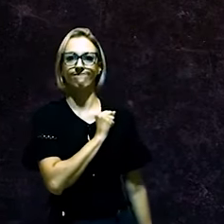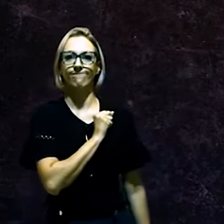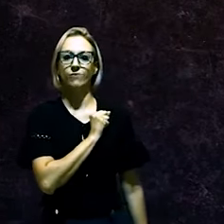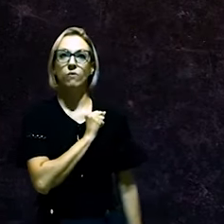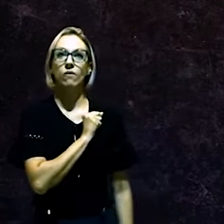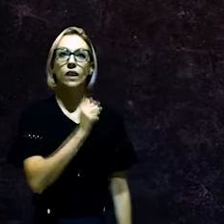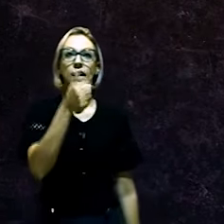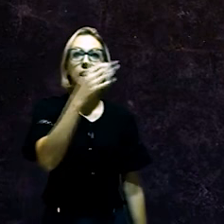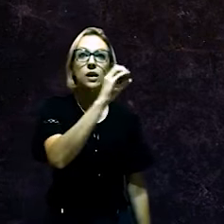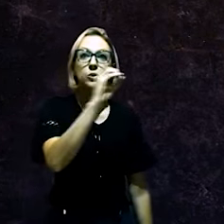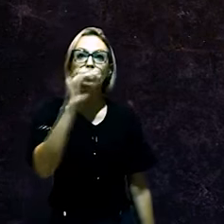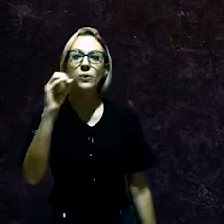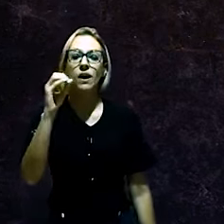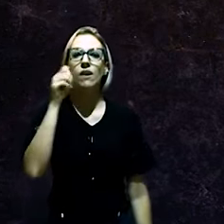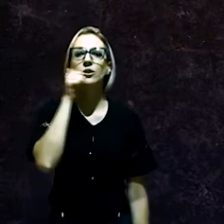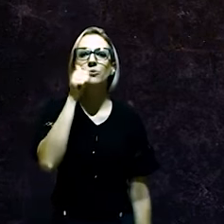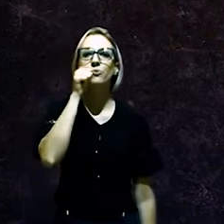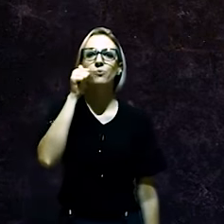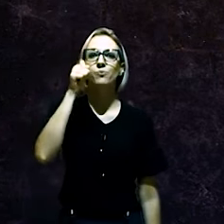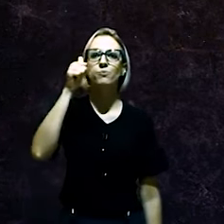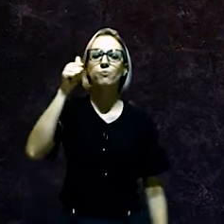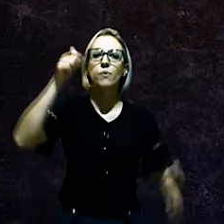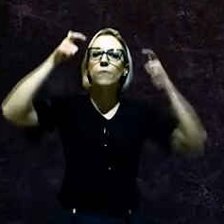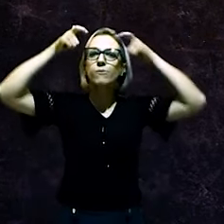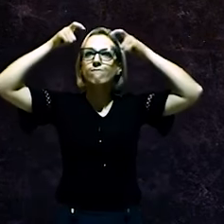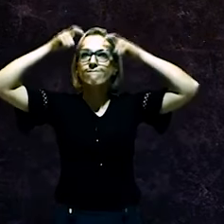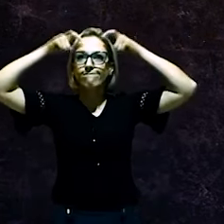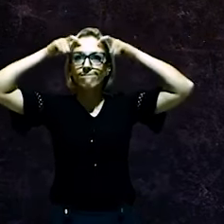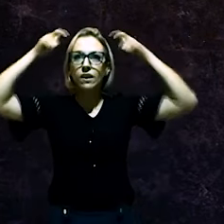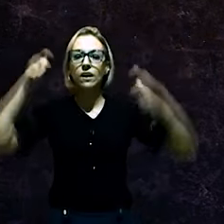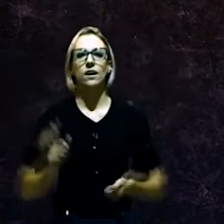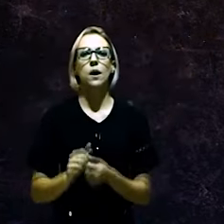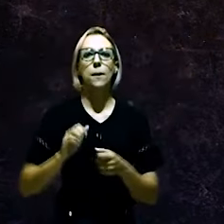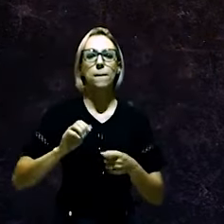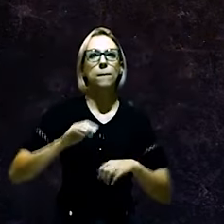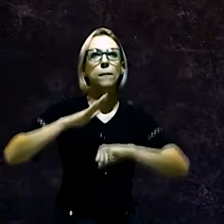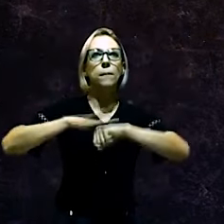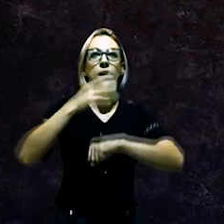que eram princesas e 300 concubinas.